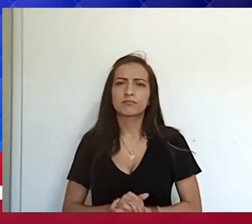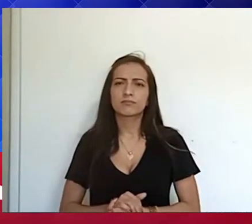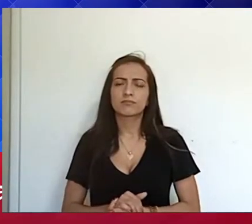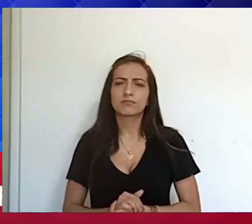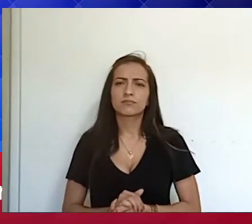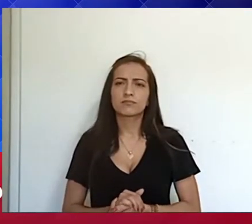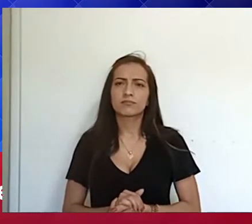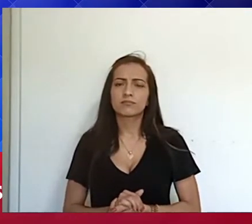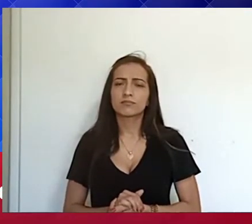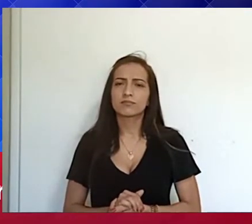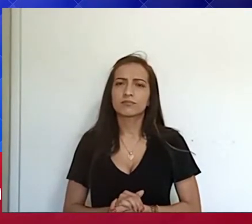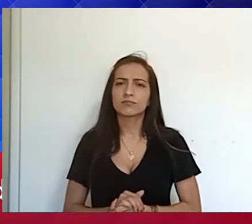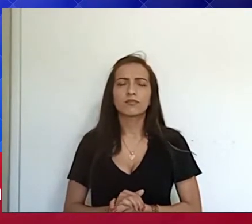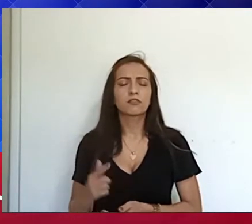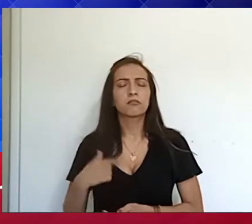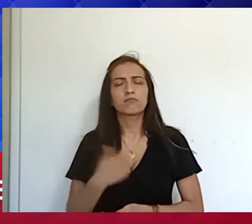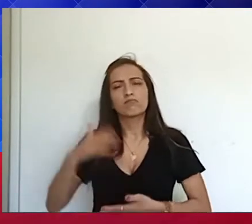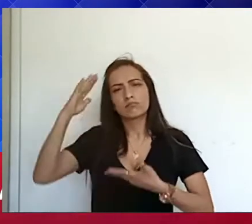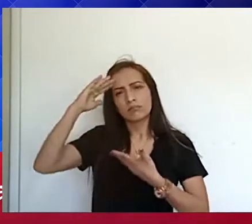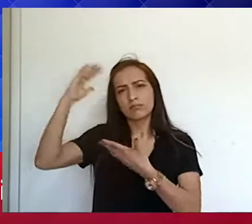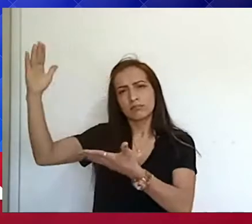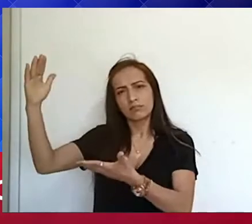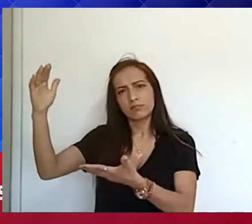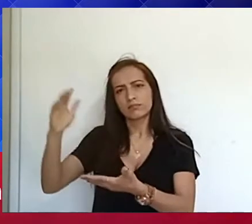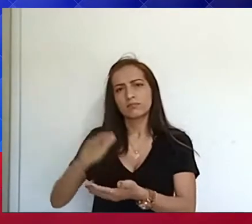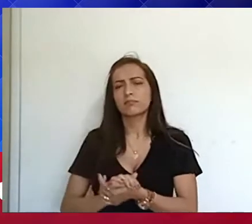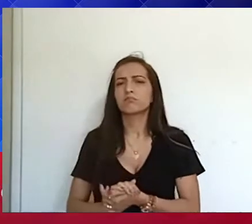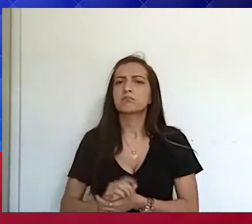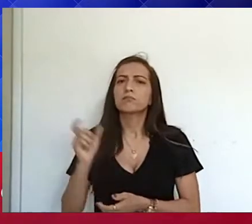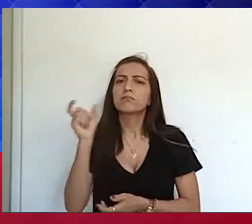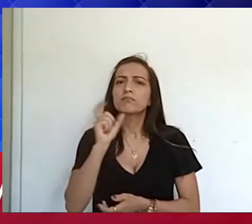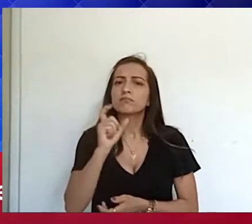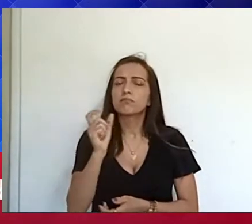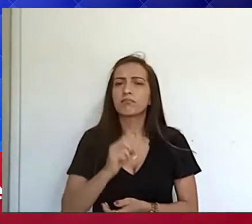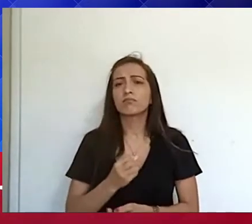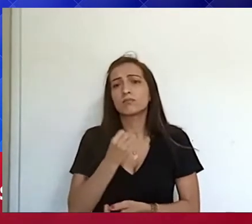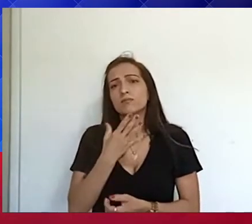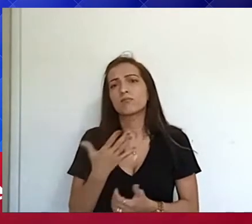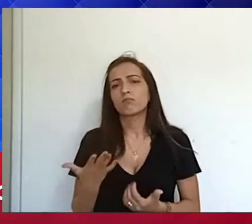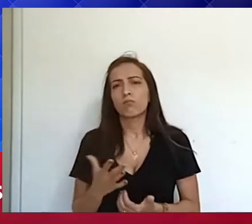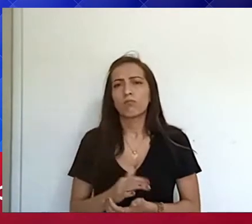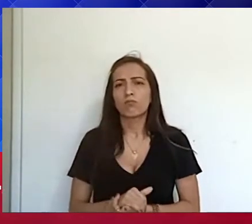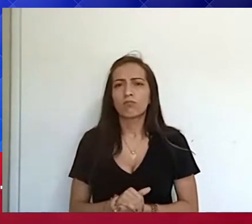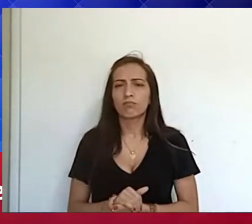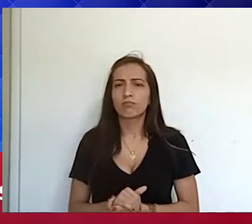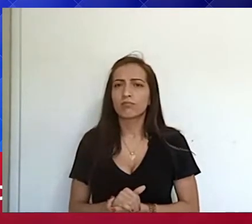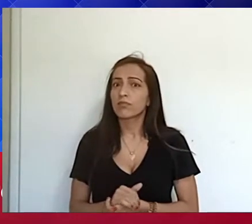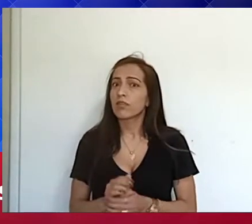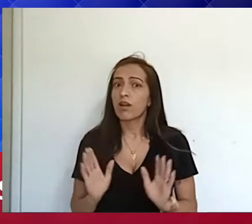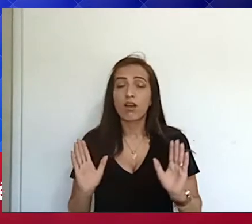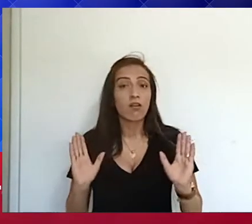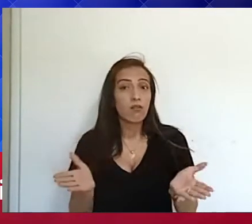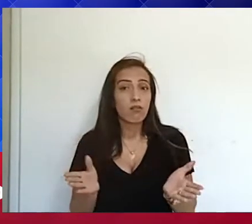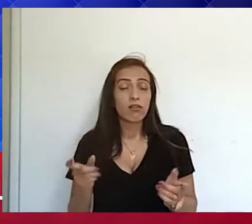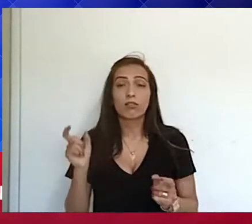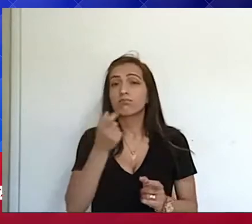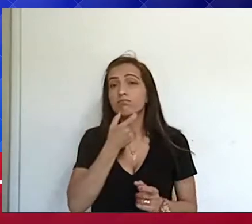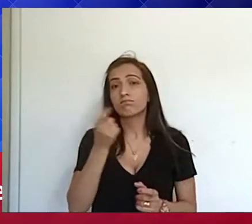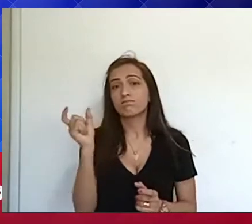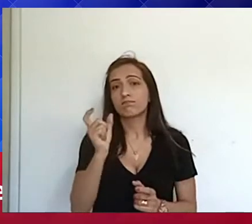A gente que agradece, professora Sanete, obrigada pelas palavras. Bom, vou professar a palavra final para o professor